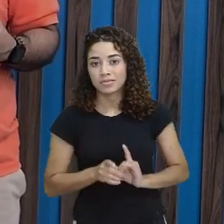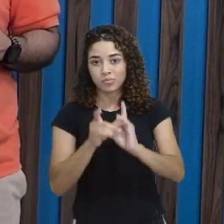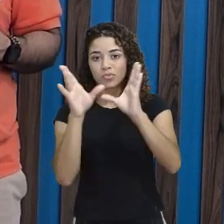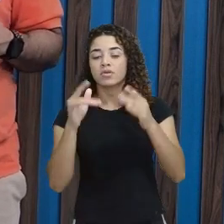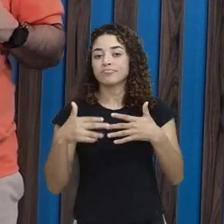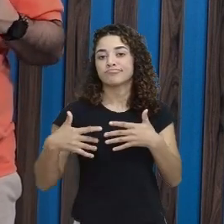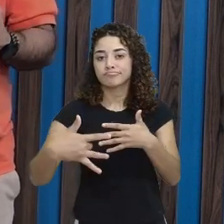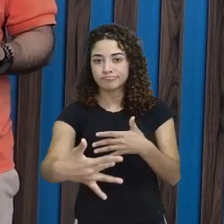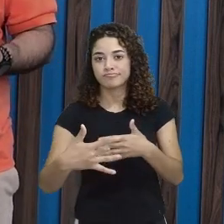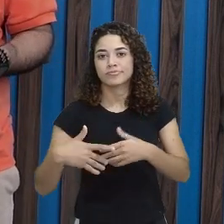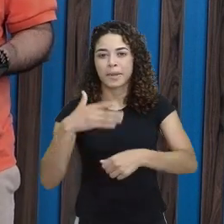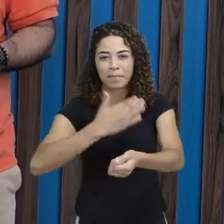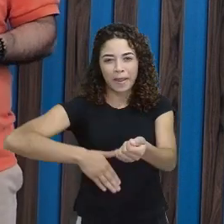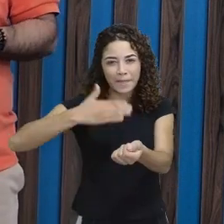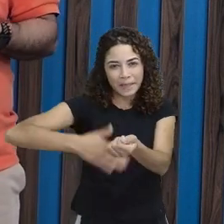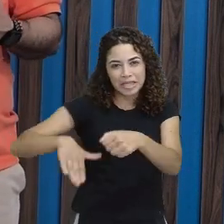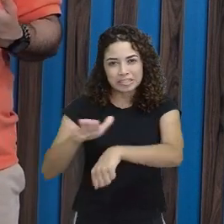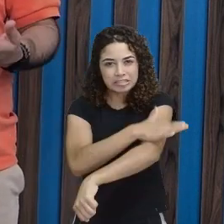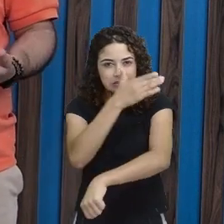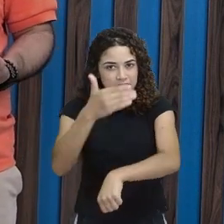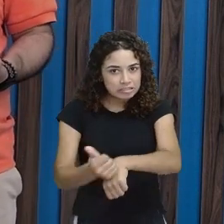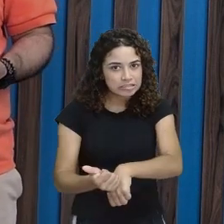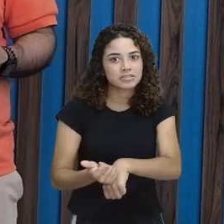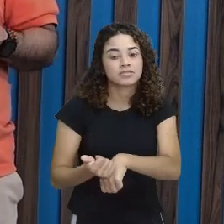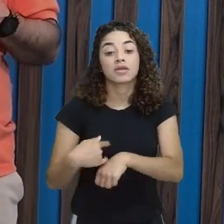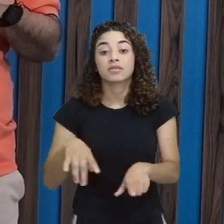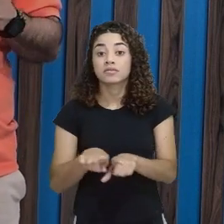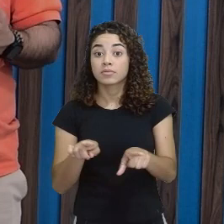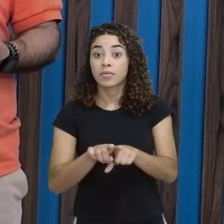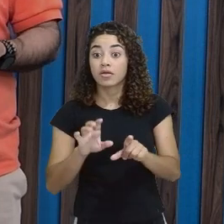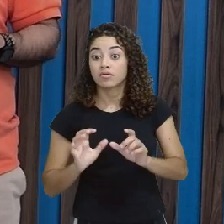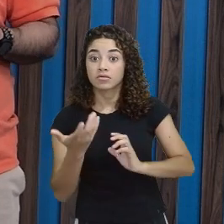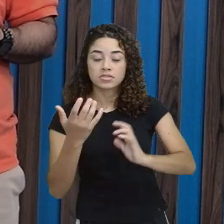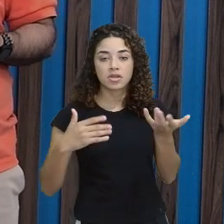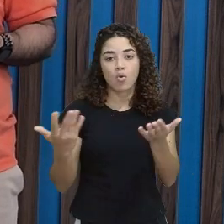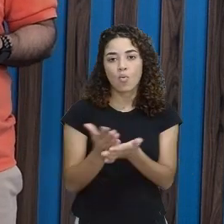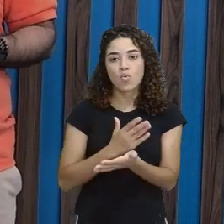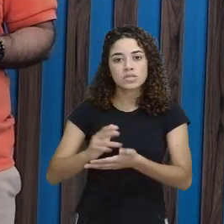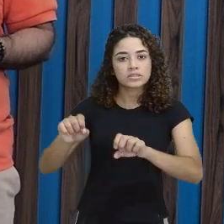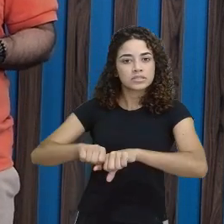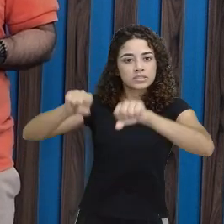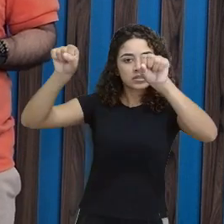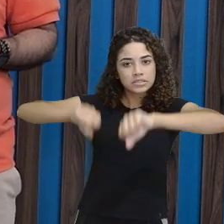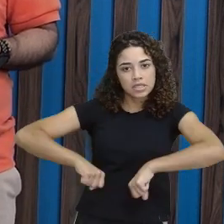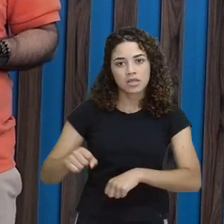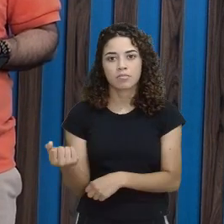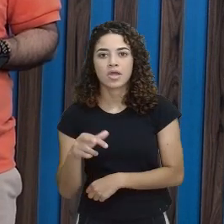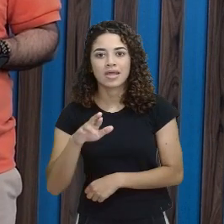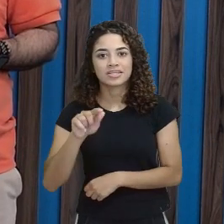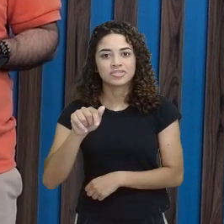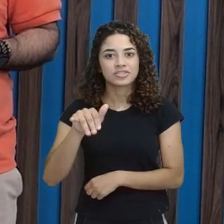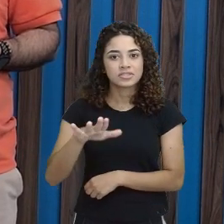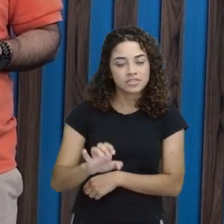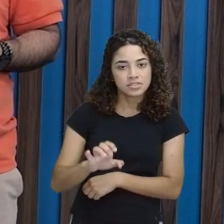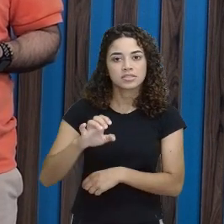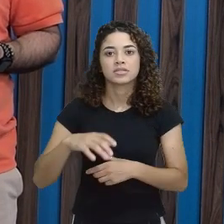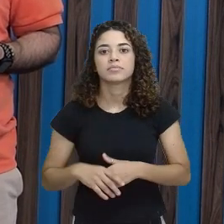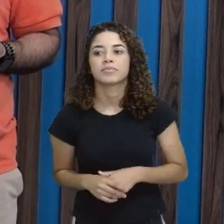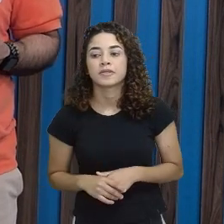sendo ali feridas, né, e o estabelecimento de um sistema, né, um regime de